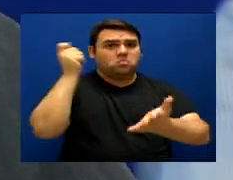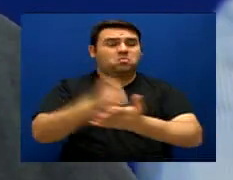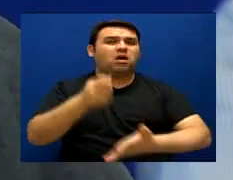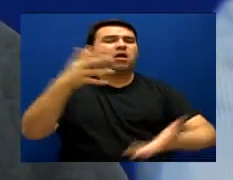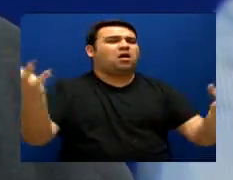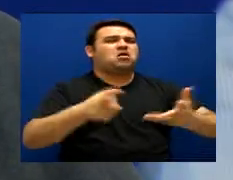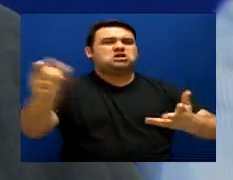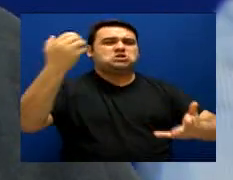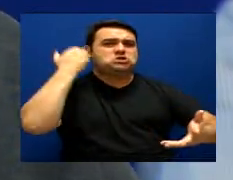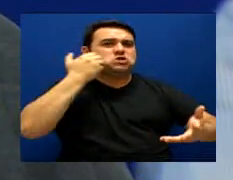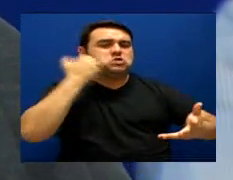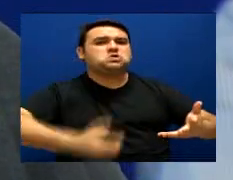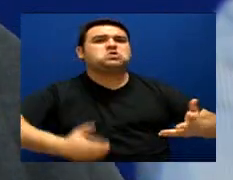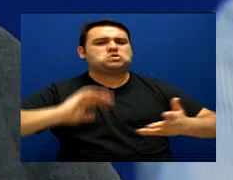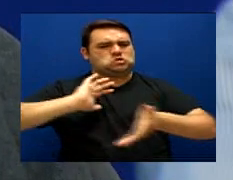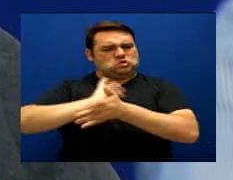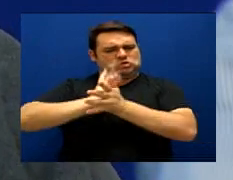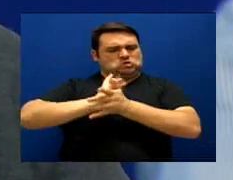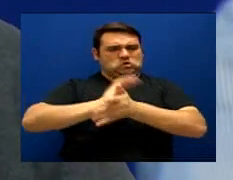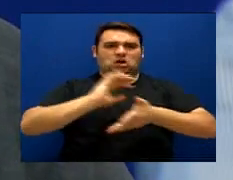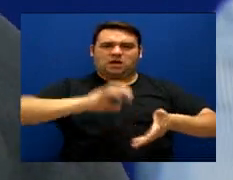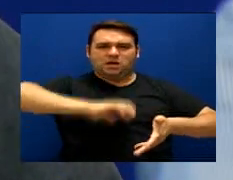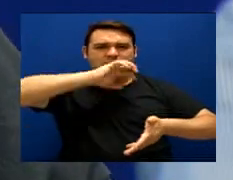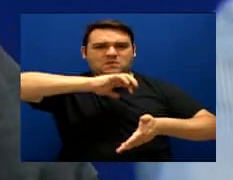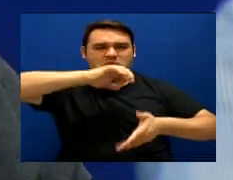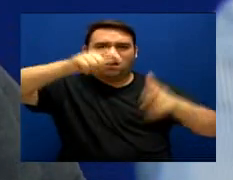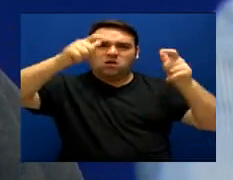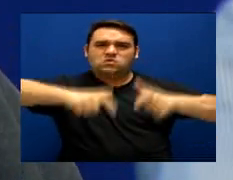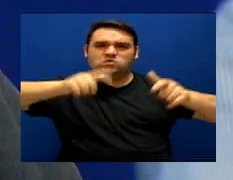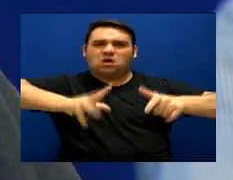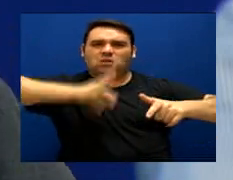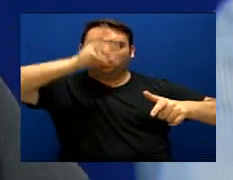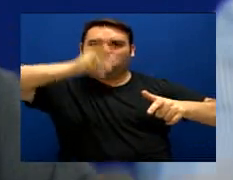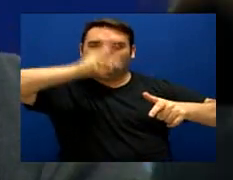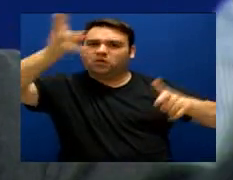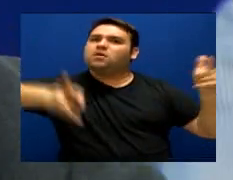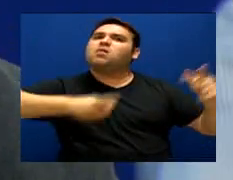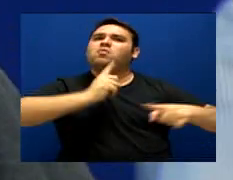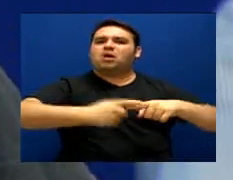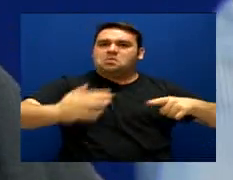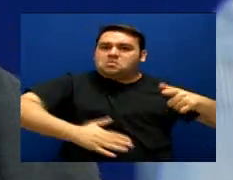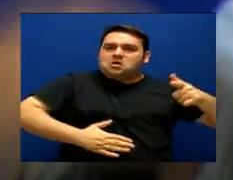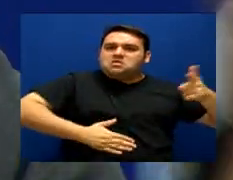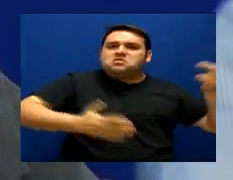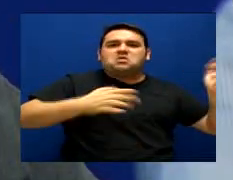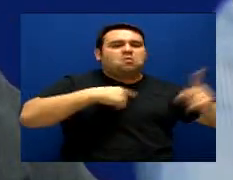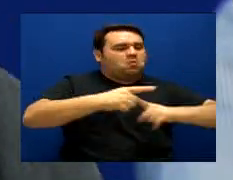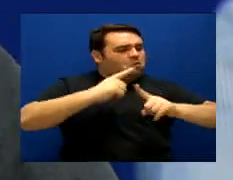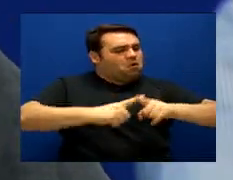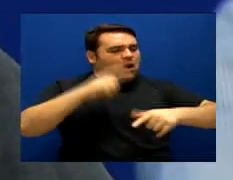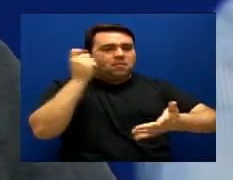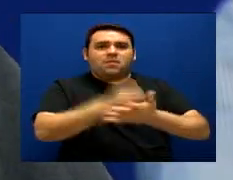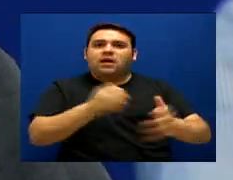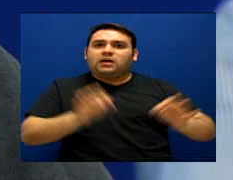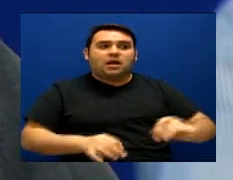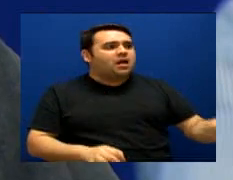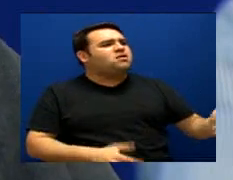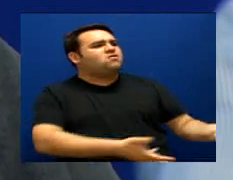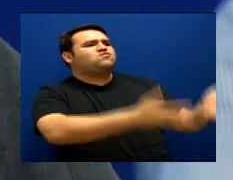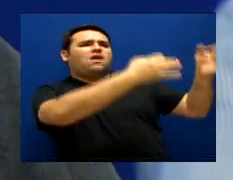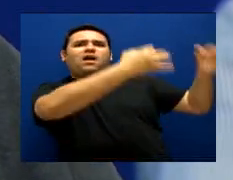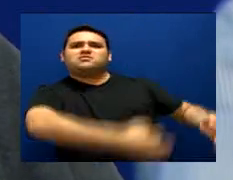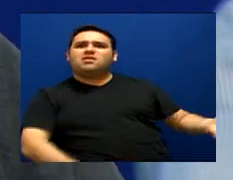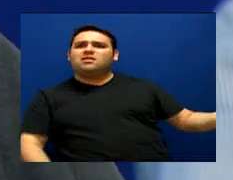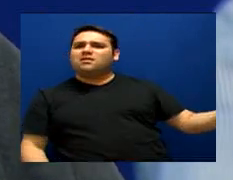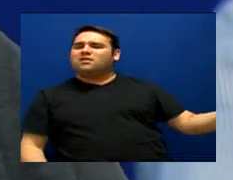Agora, aquele sem vergonha, que maltrata o animal, que mora numa área invadida, ou que é bandido, ou que é não sei o que não paga nada, tem mais valor do que